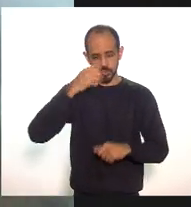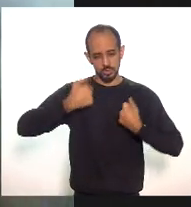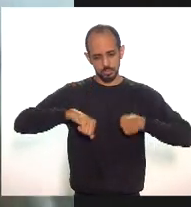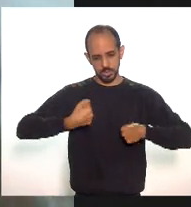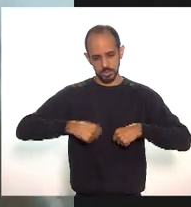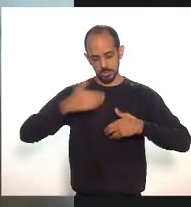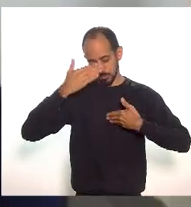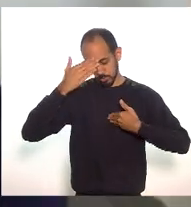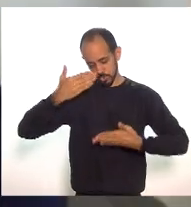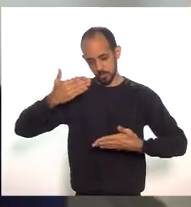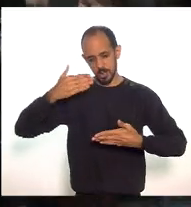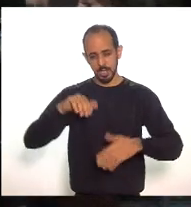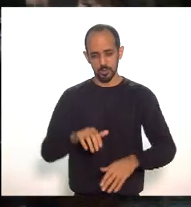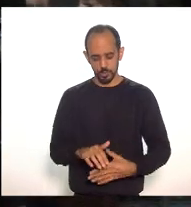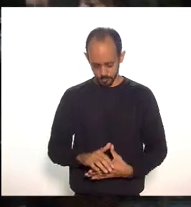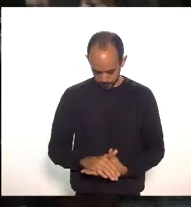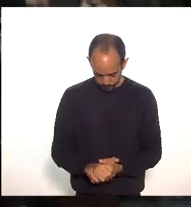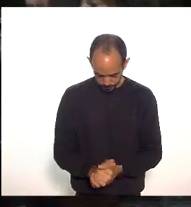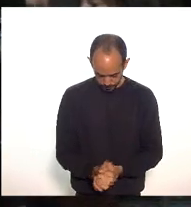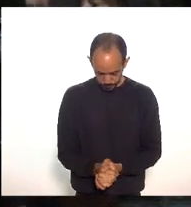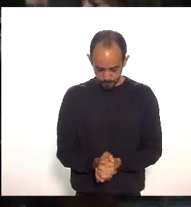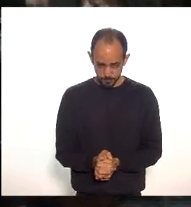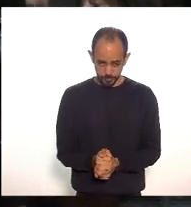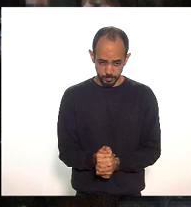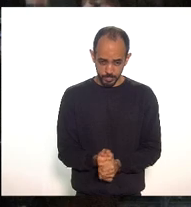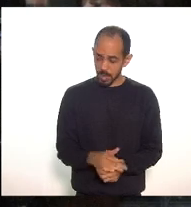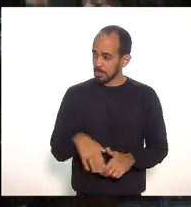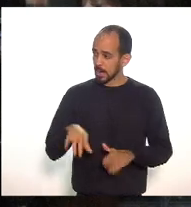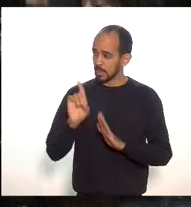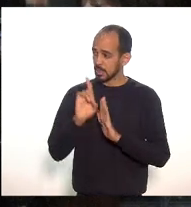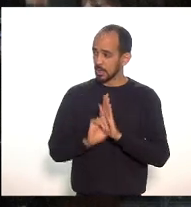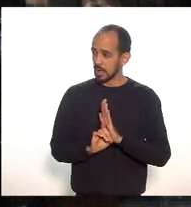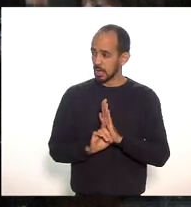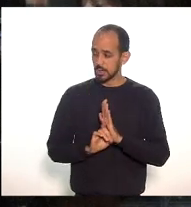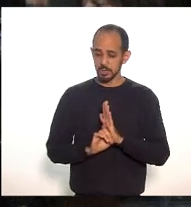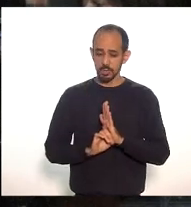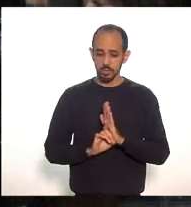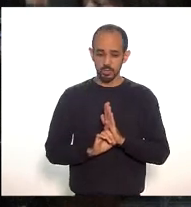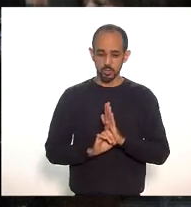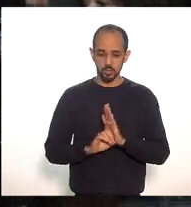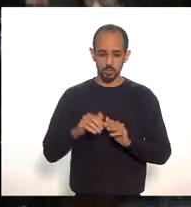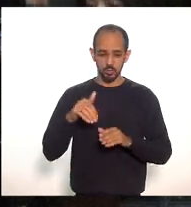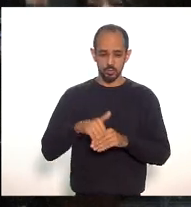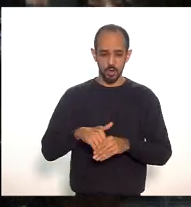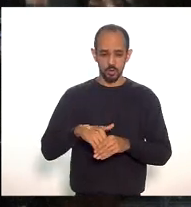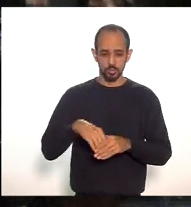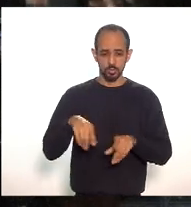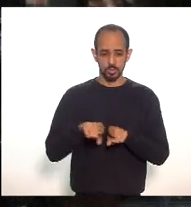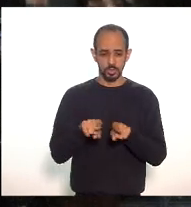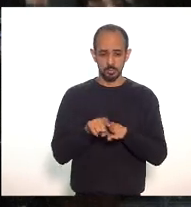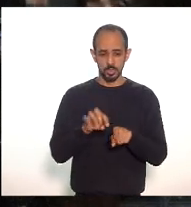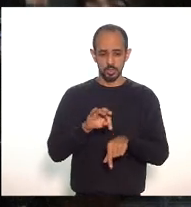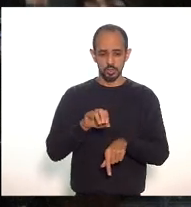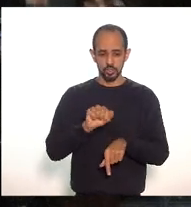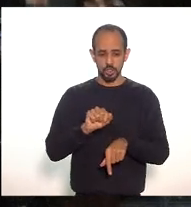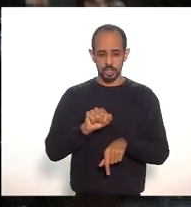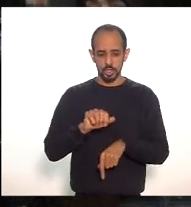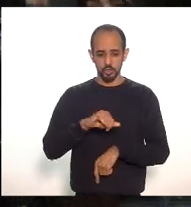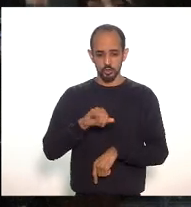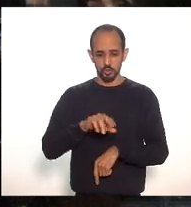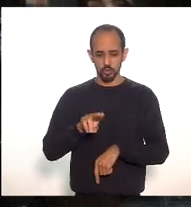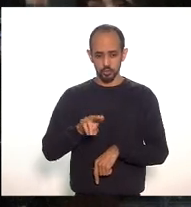seu presidente nem para declaração de voto tá escrito também a tia Ju e pela hora da deputada Marta